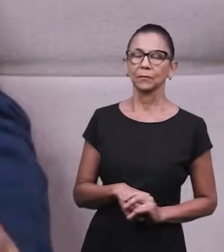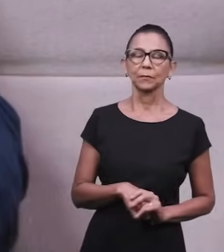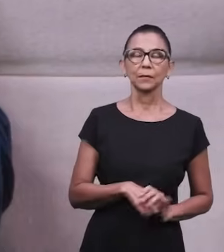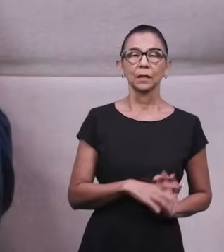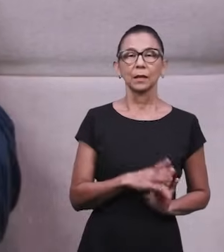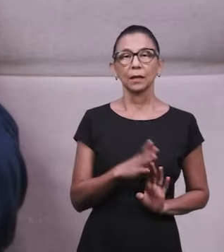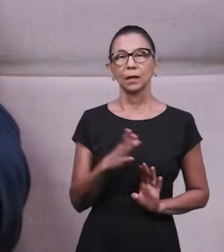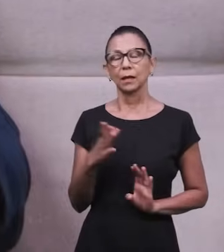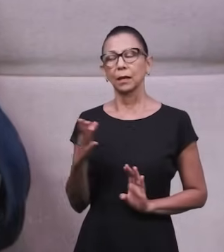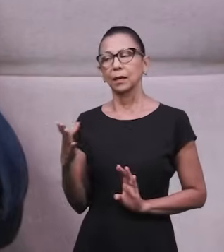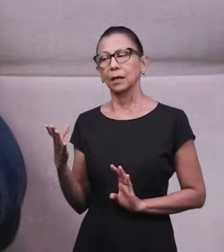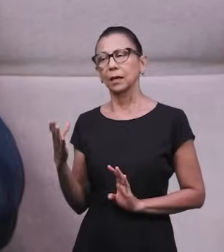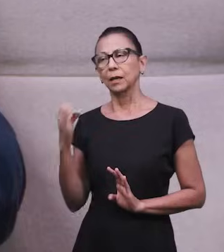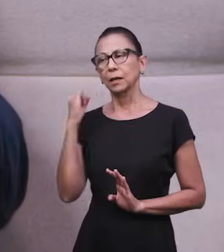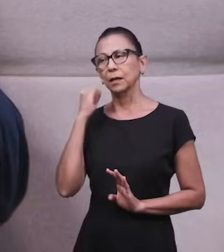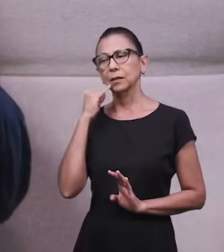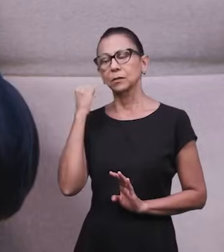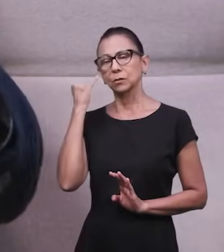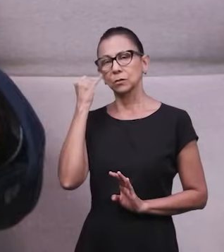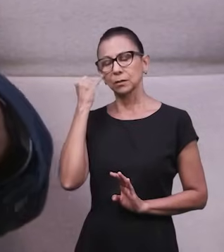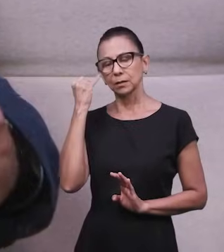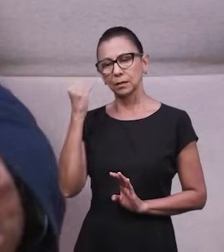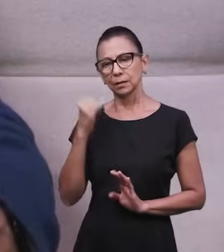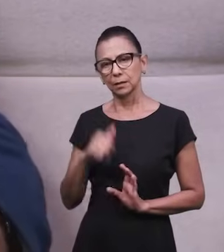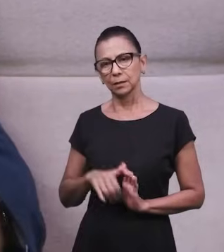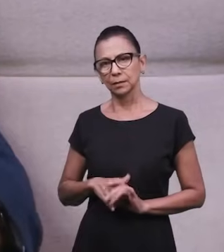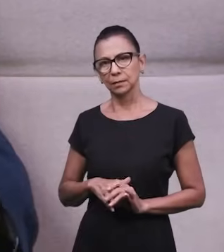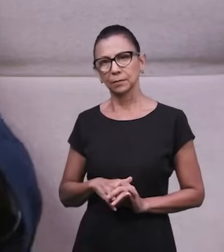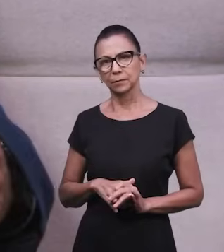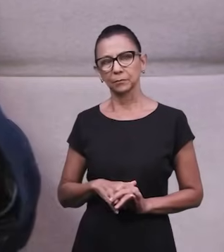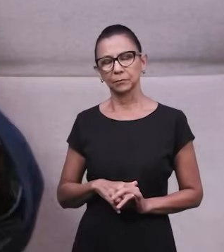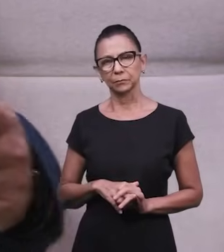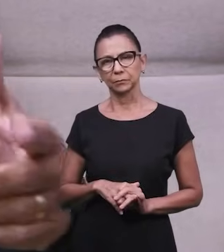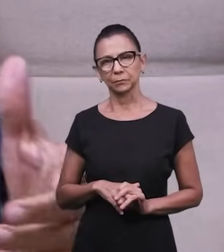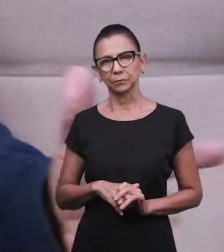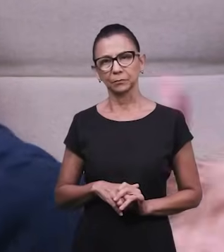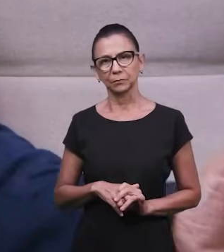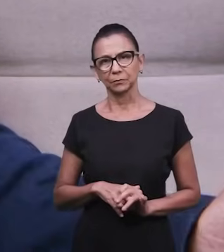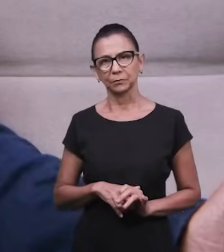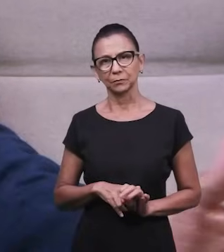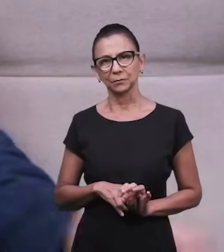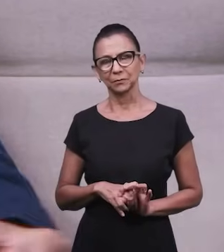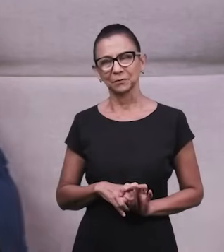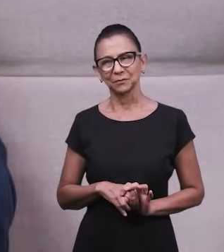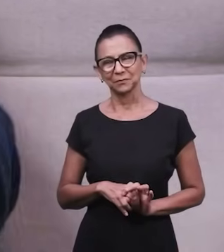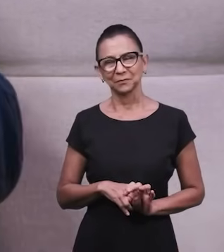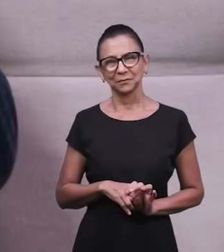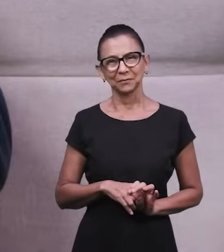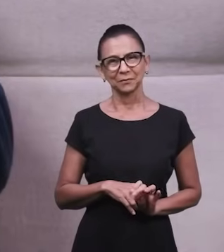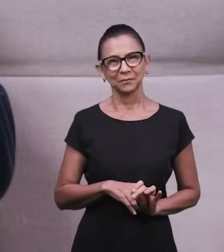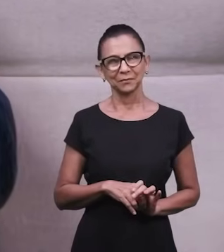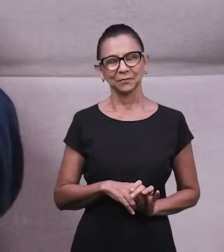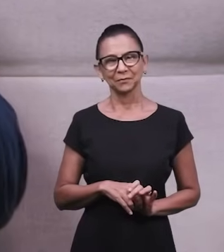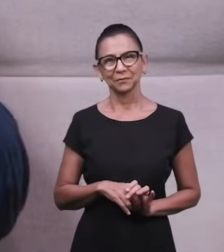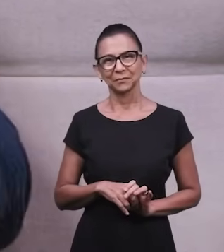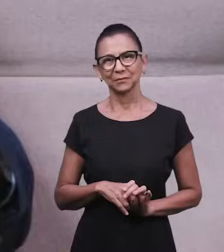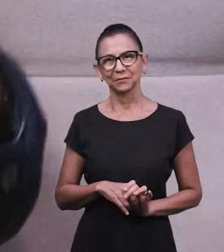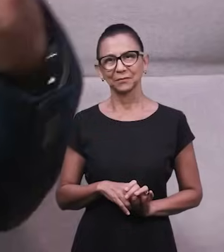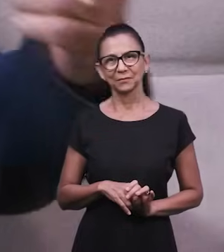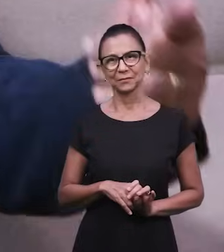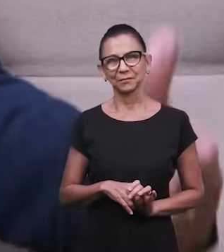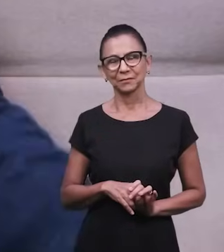porque não é força de expressão, não. Eu sei que a igreja do Sérgio também foi assim, e Castanheiros